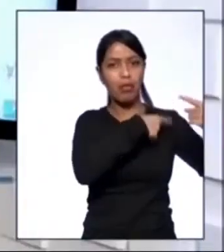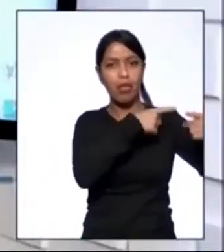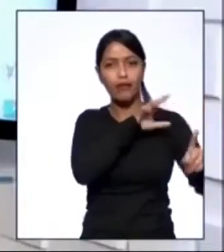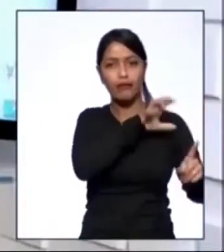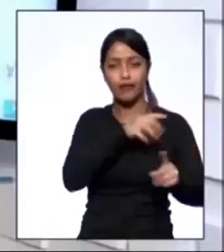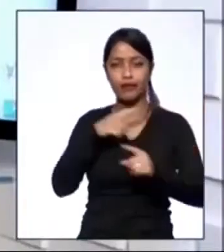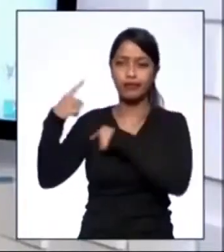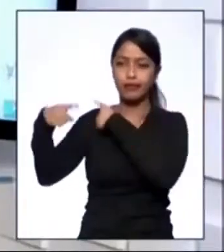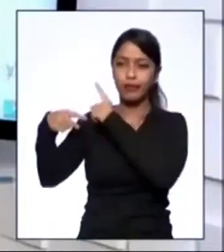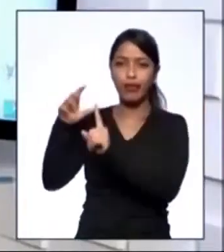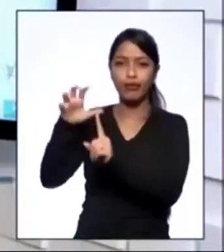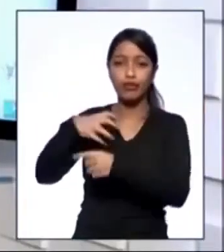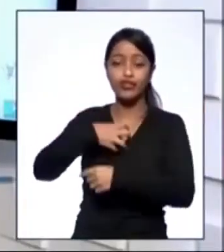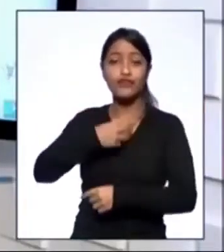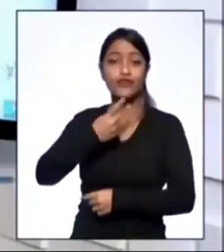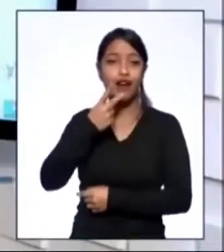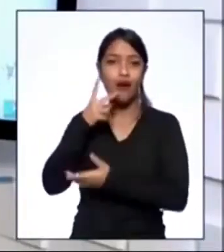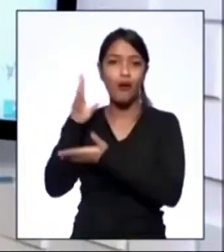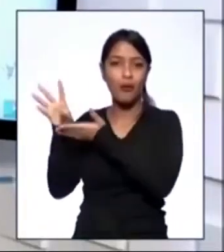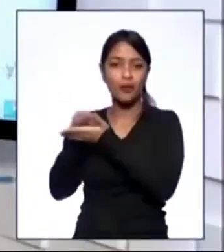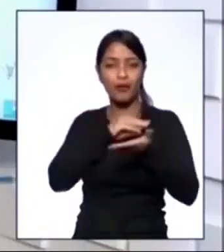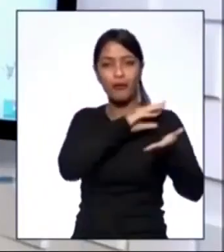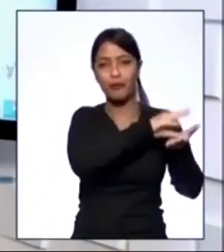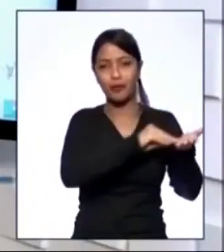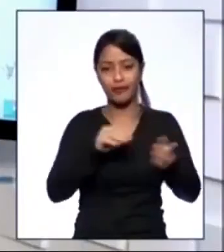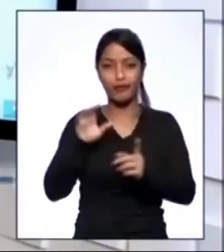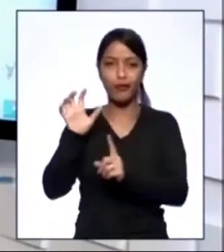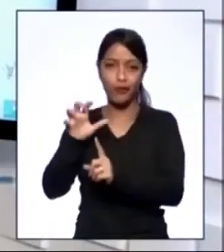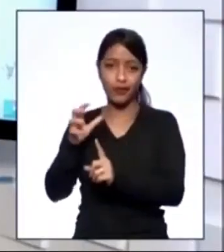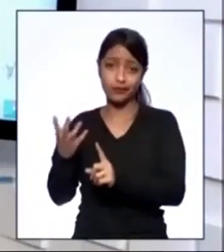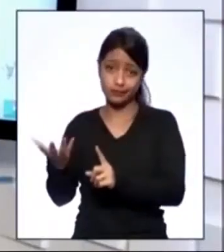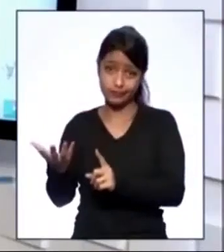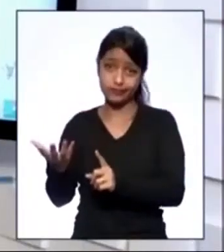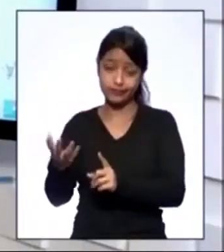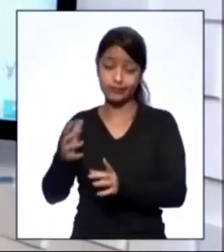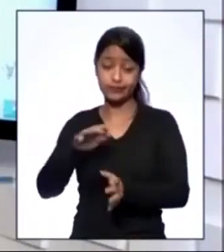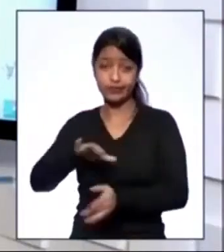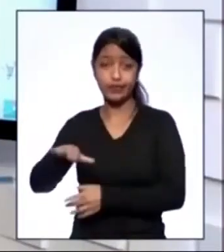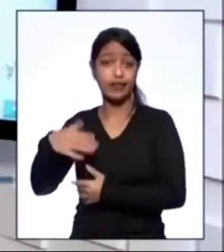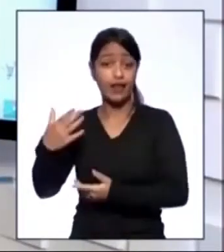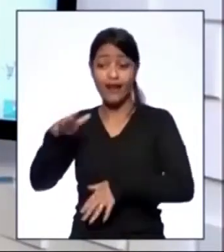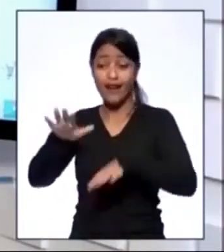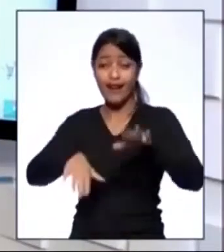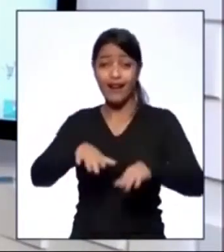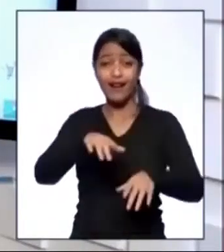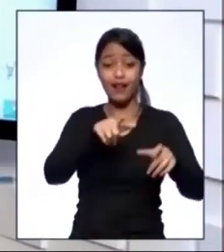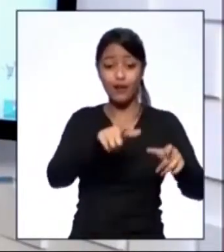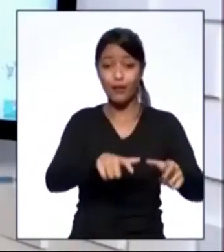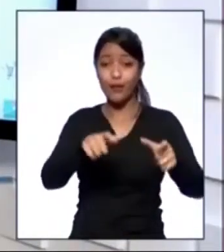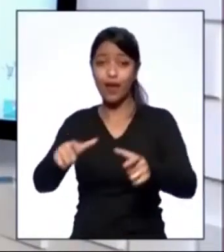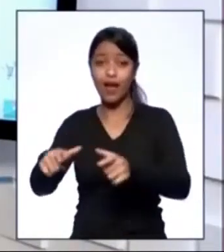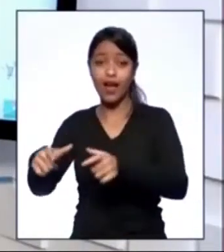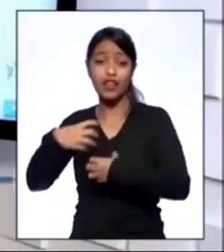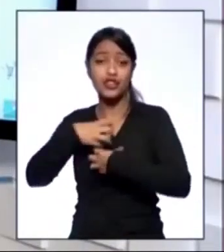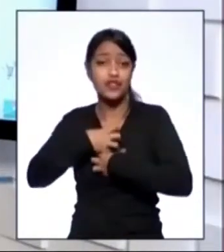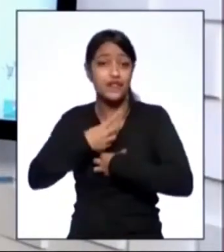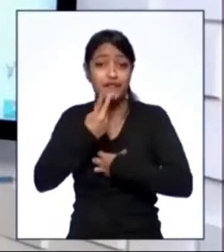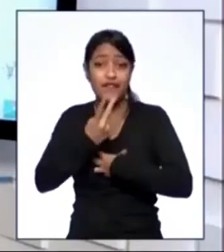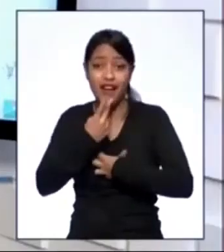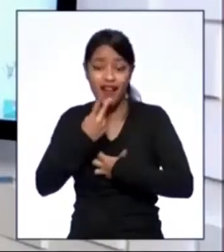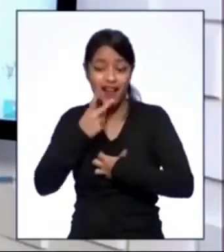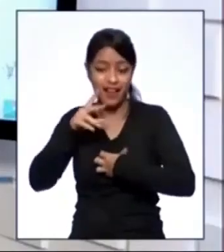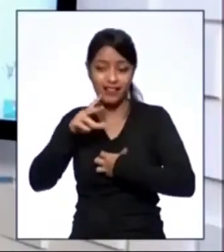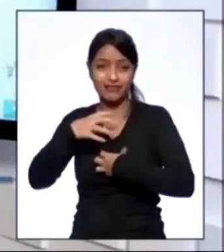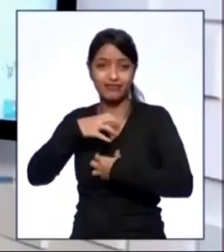tá? Então, esses sotaques, eles trazem também expressões que são expressões típicas de cada região. Então, você falar leite dente quente